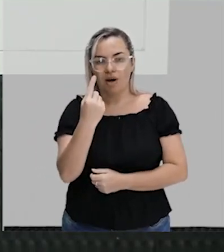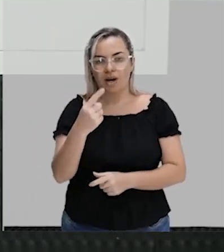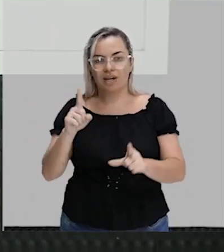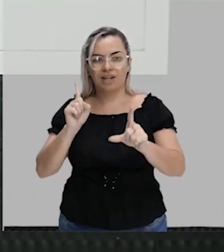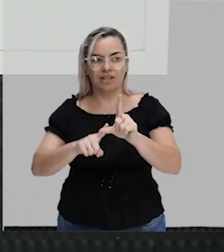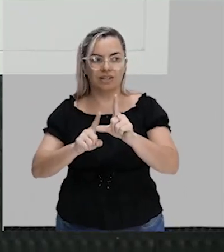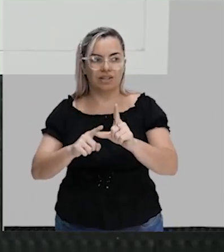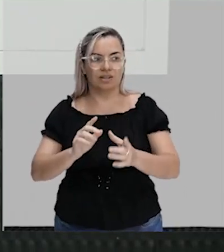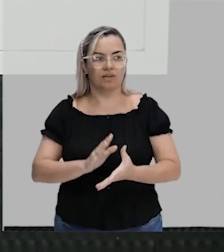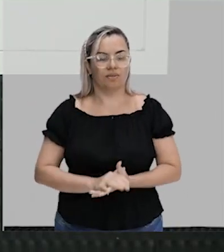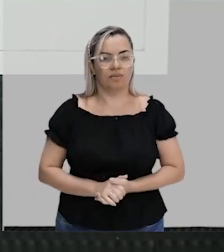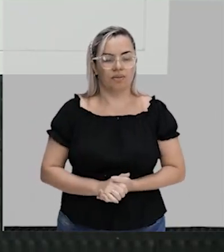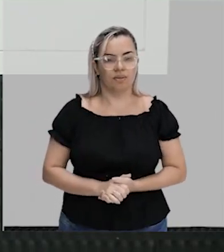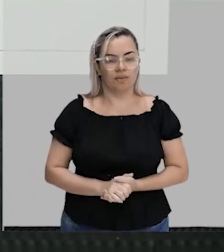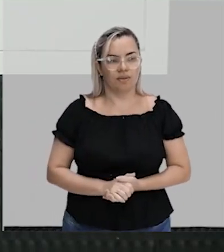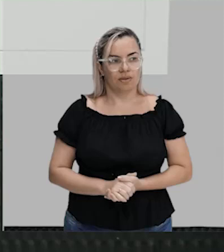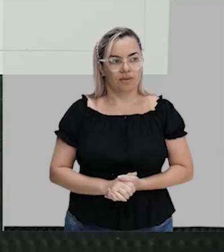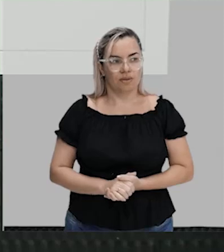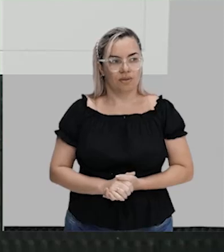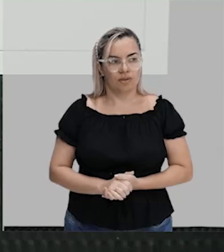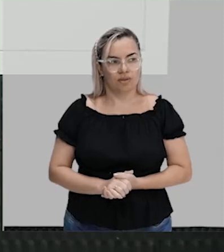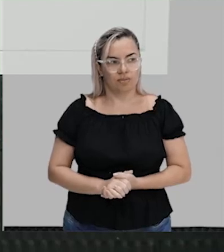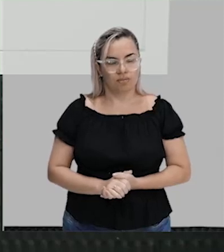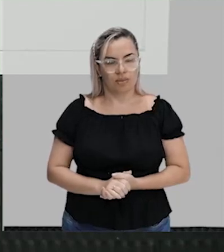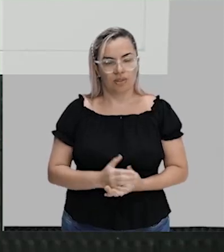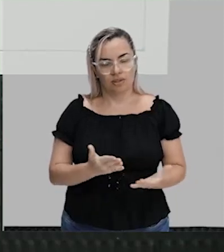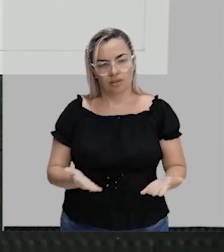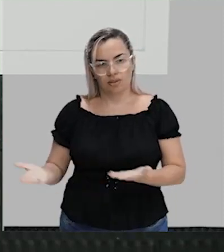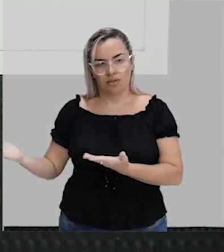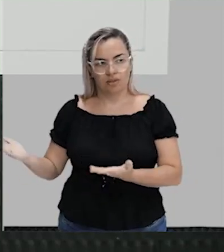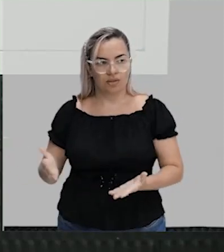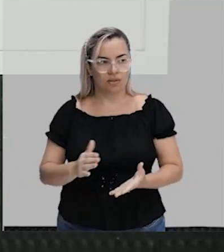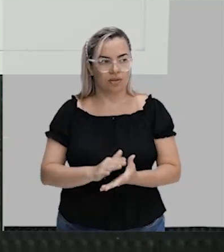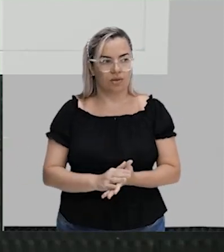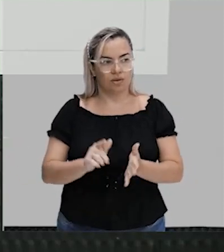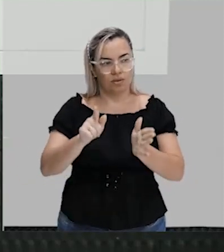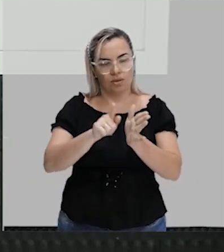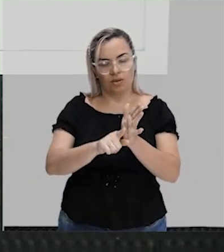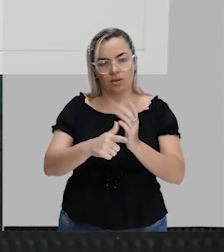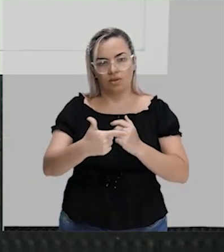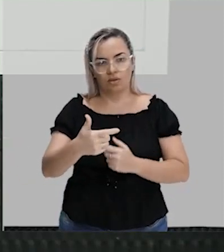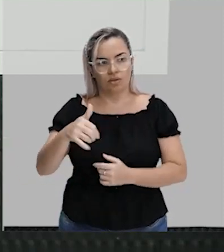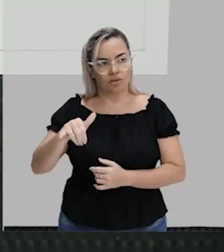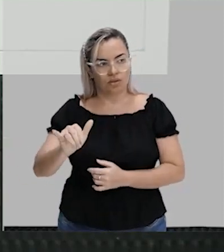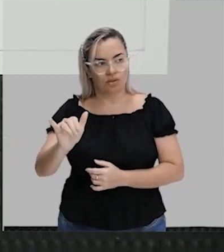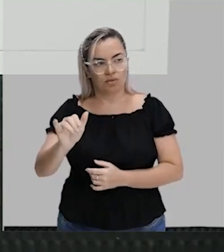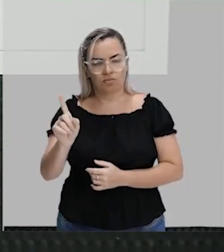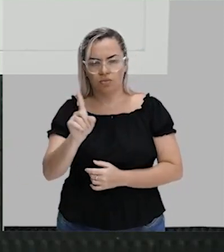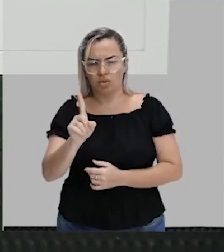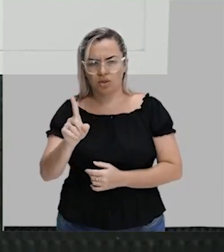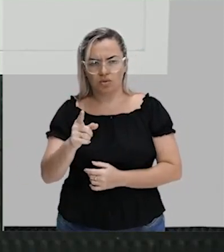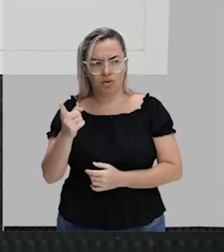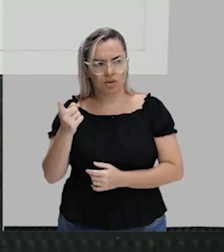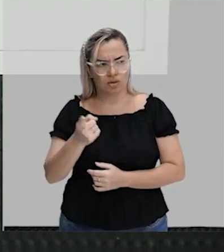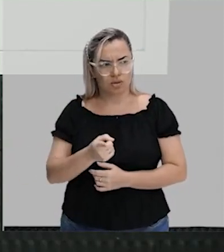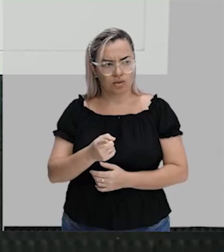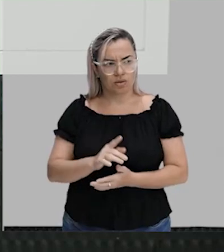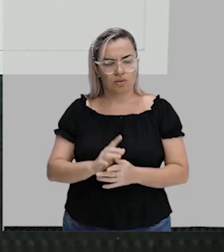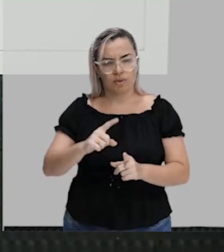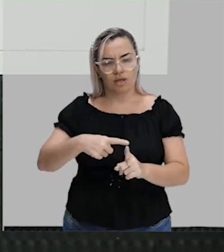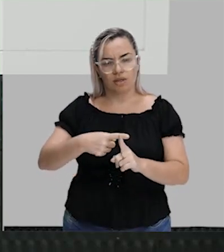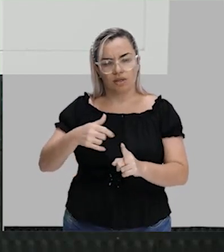aqui ó menos dois Y ele não cancela com mais Y o 5x não cancela com x mas se você